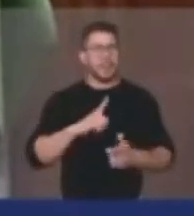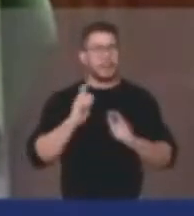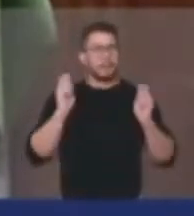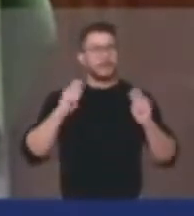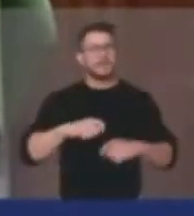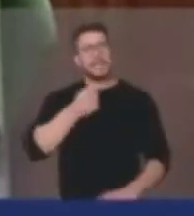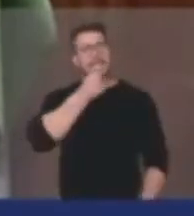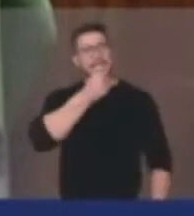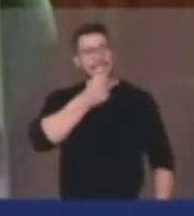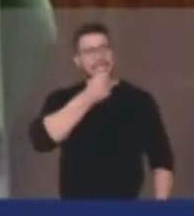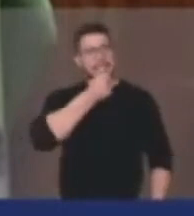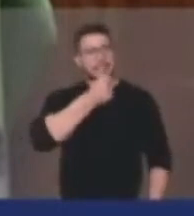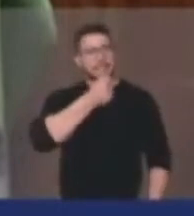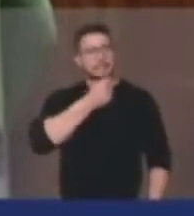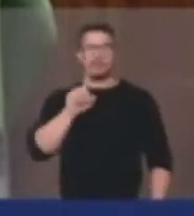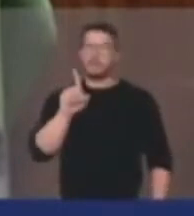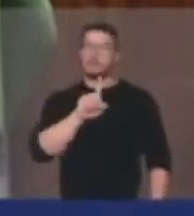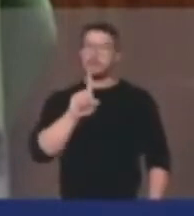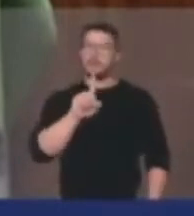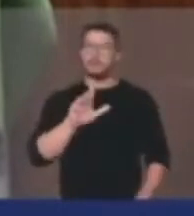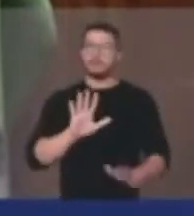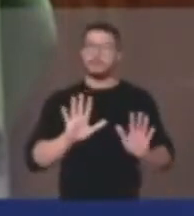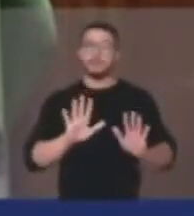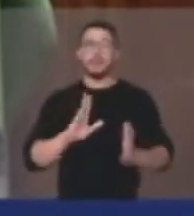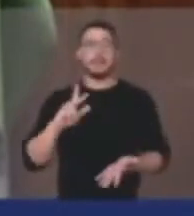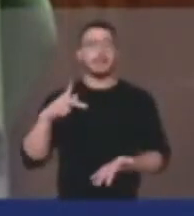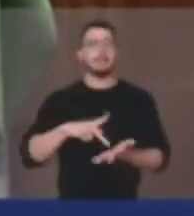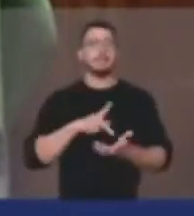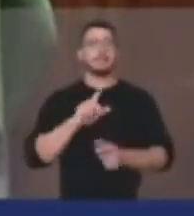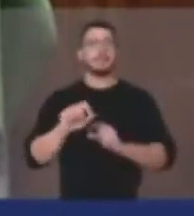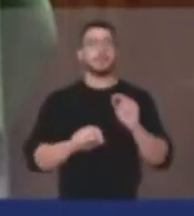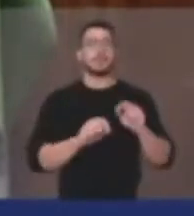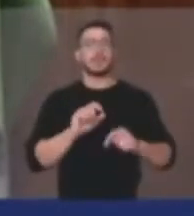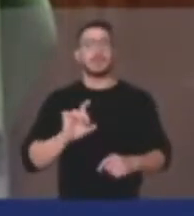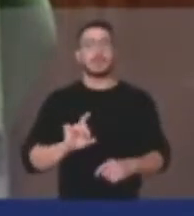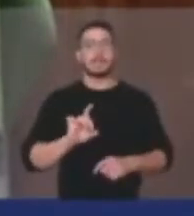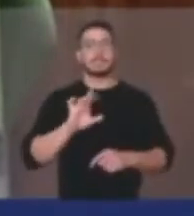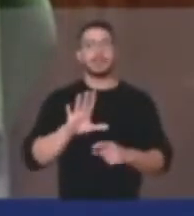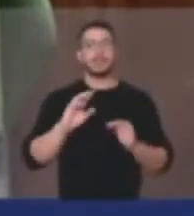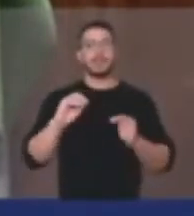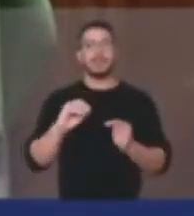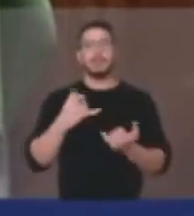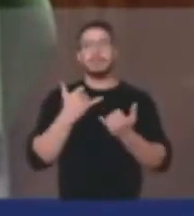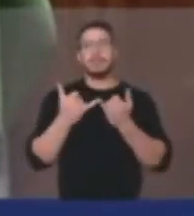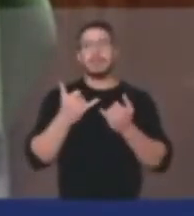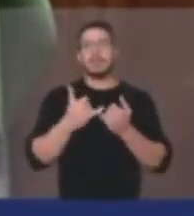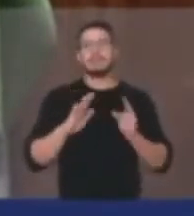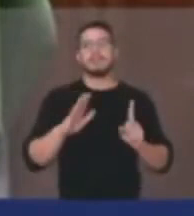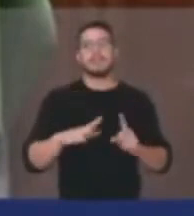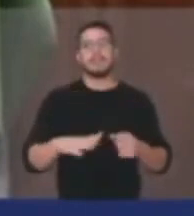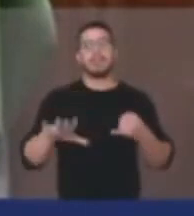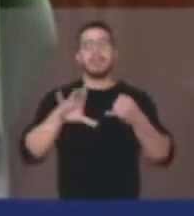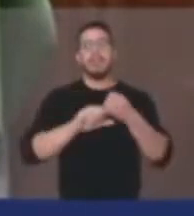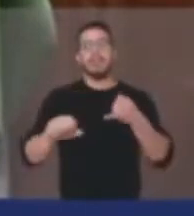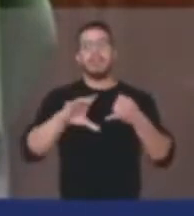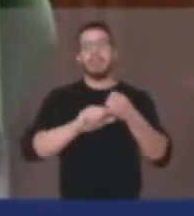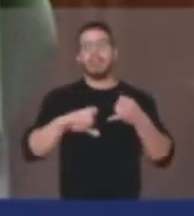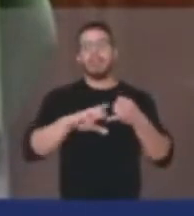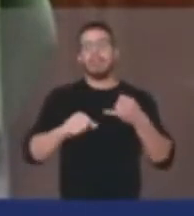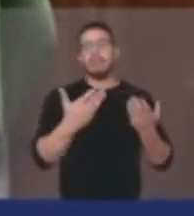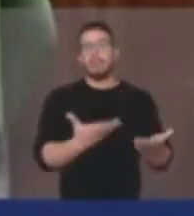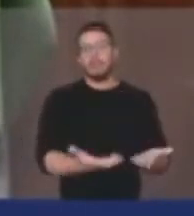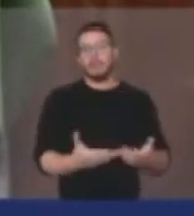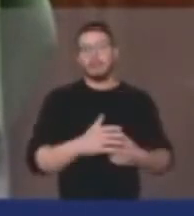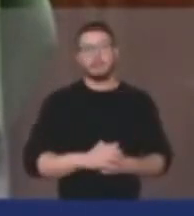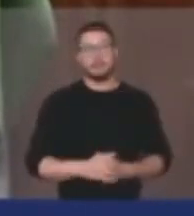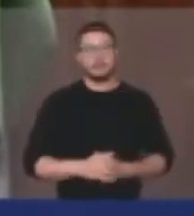outra coisa. Aquilo é uma espécie de sessão de bajulação. É uma coisa que